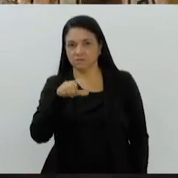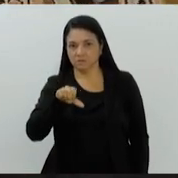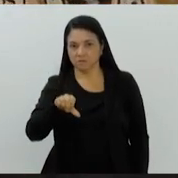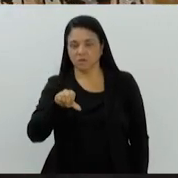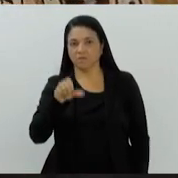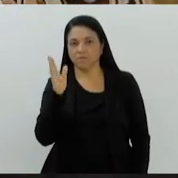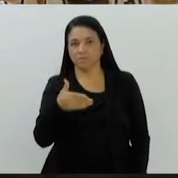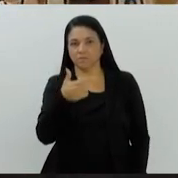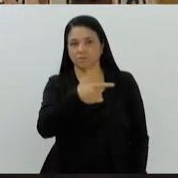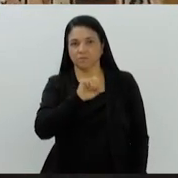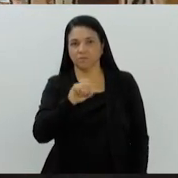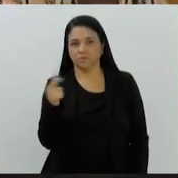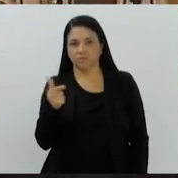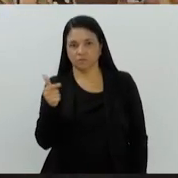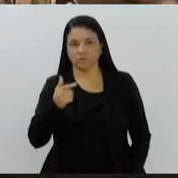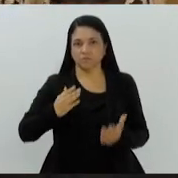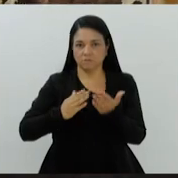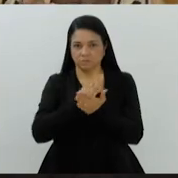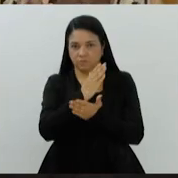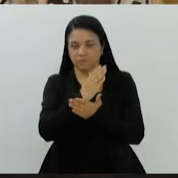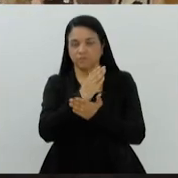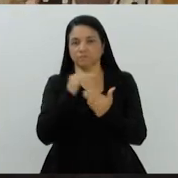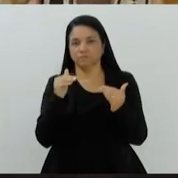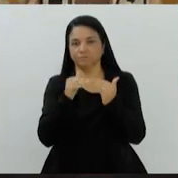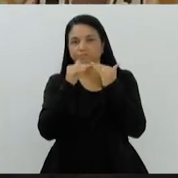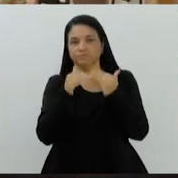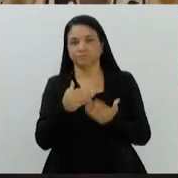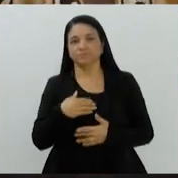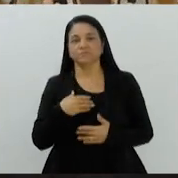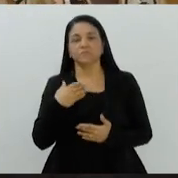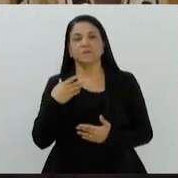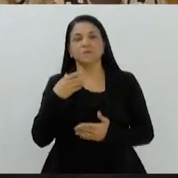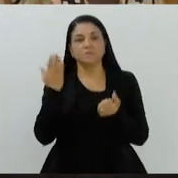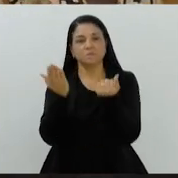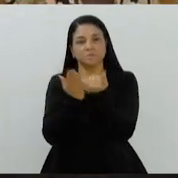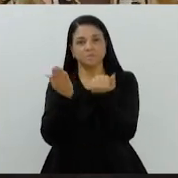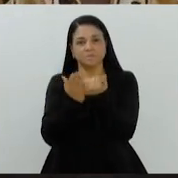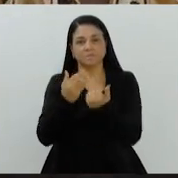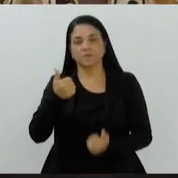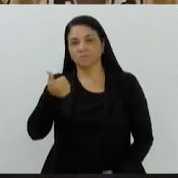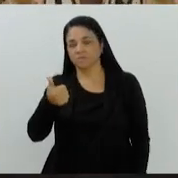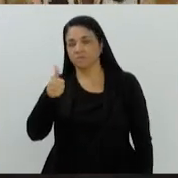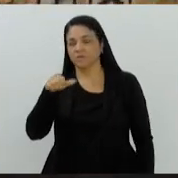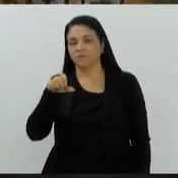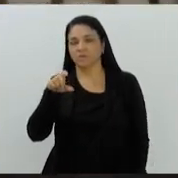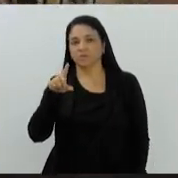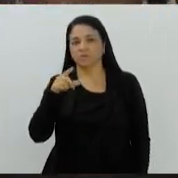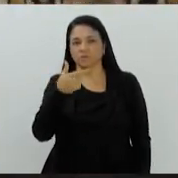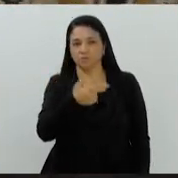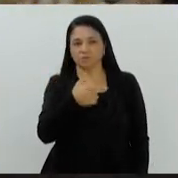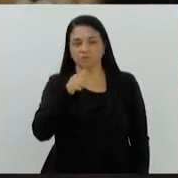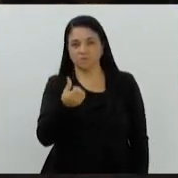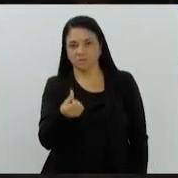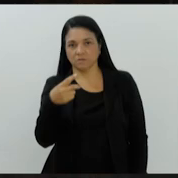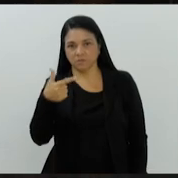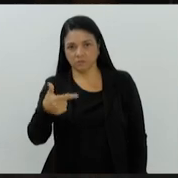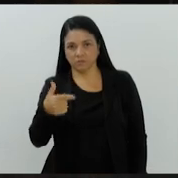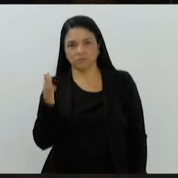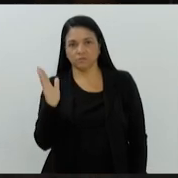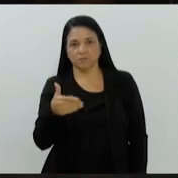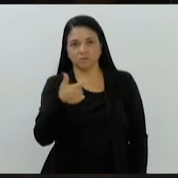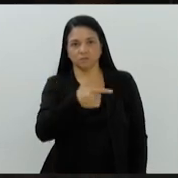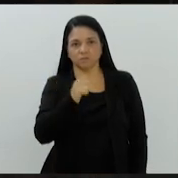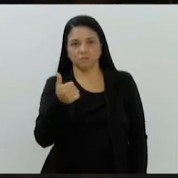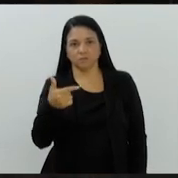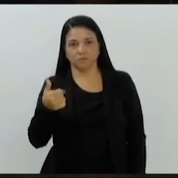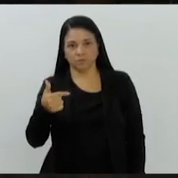5.619, de 2022, aprovado. Malafaia também, 1.272, de 2012, os senhores que aprovam, permaneçam como